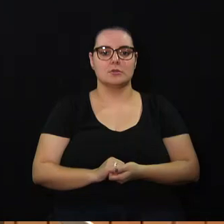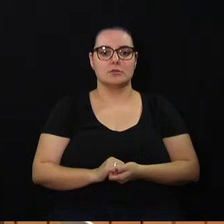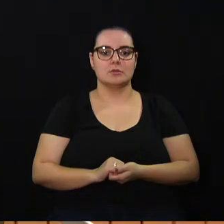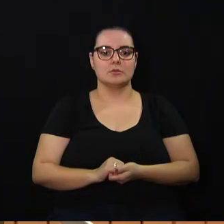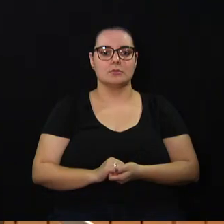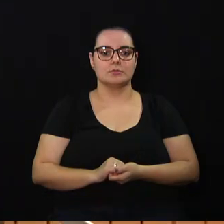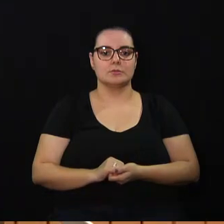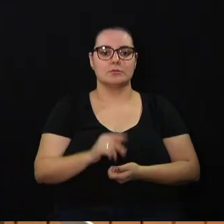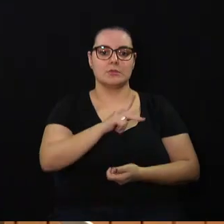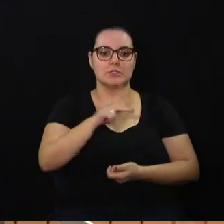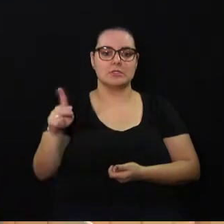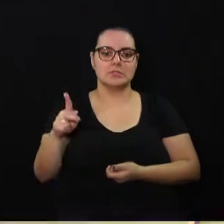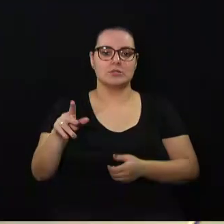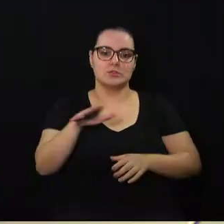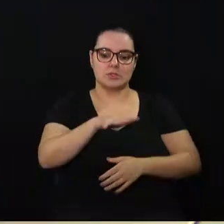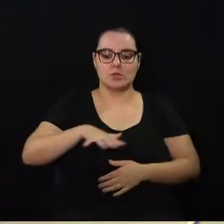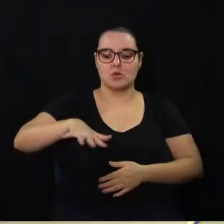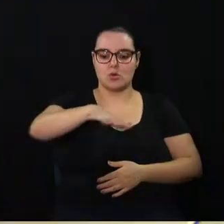reduzida